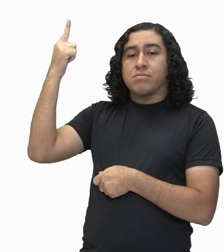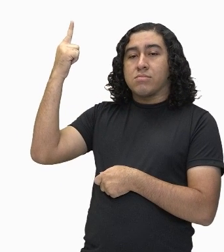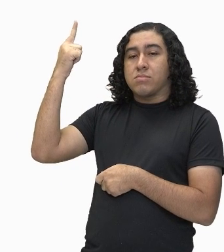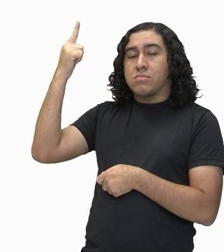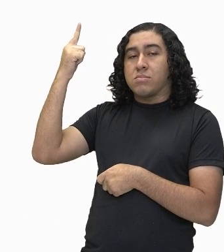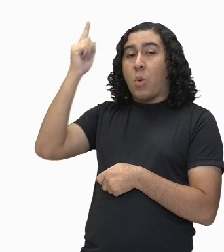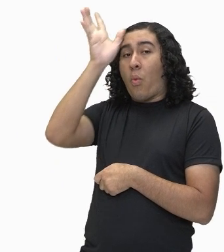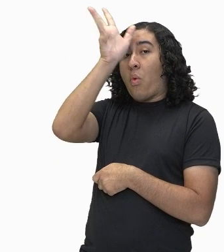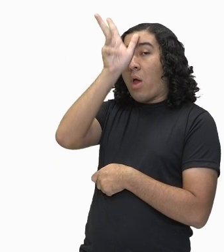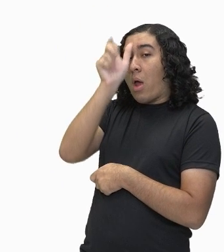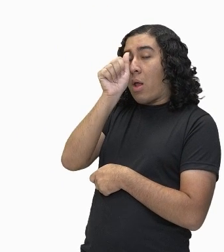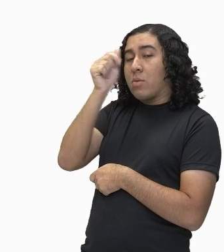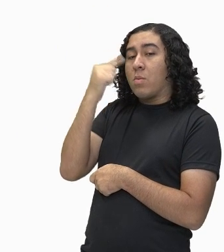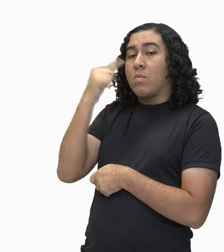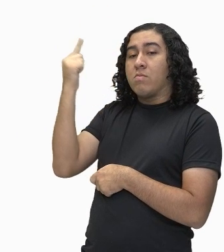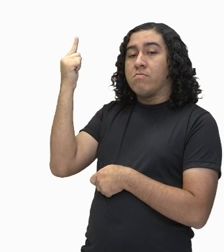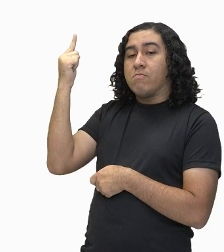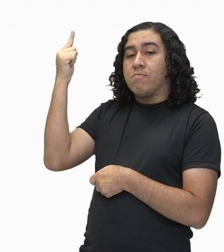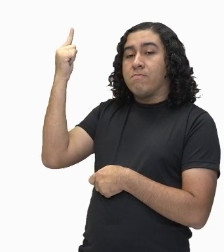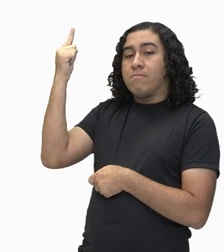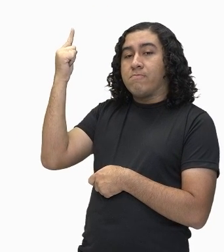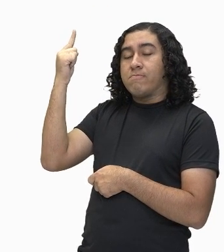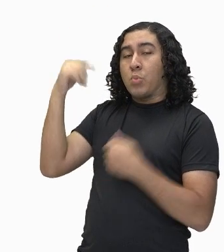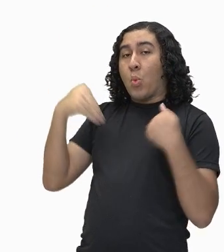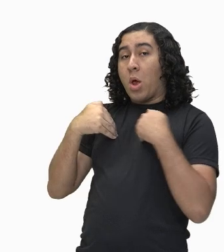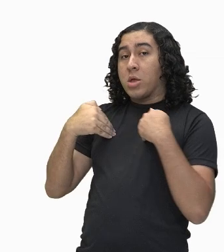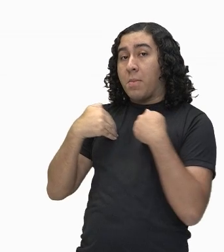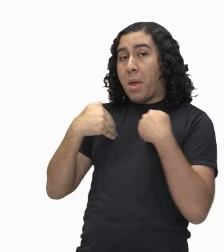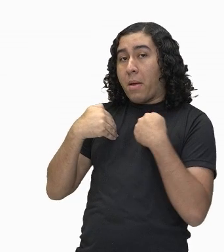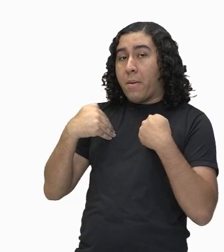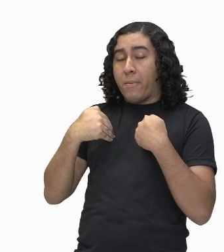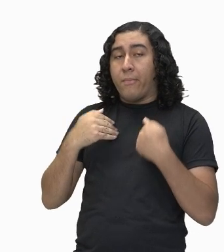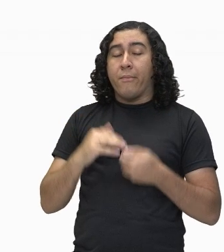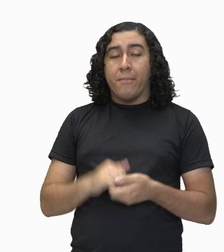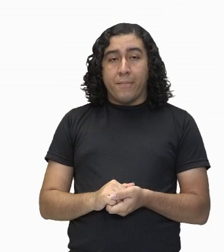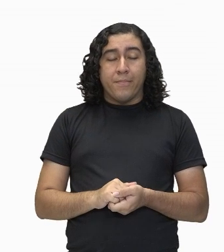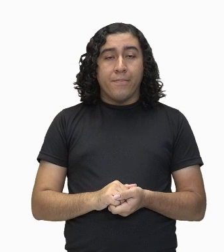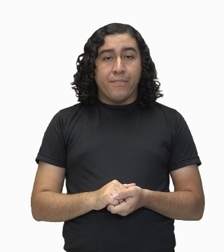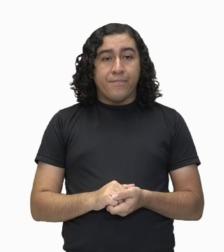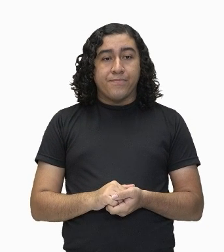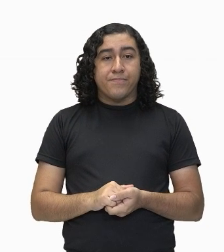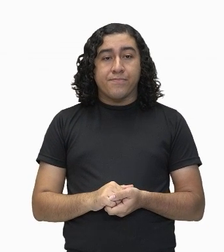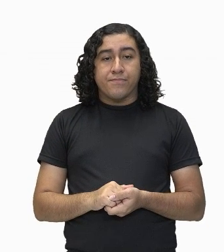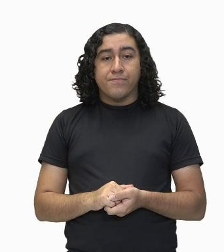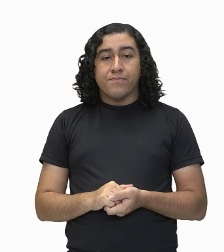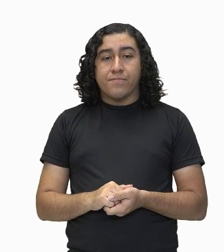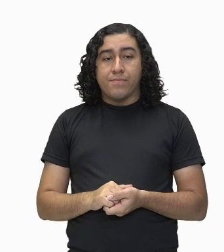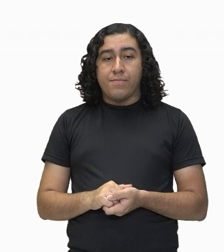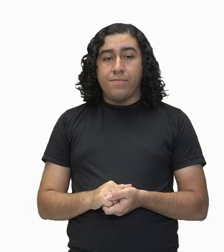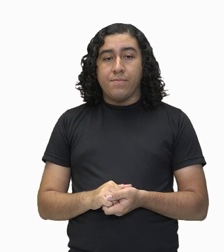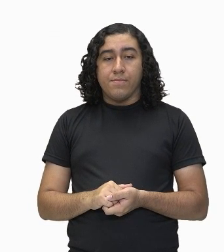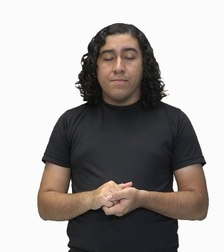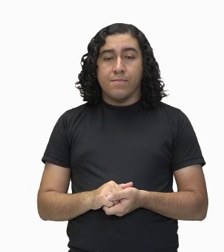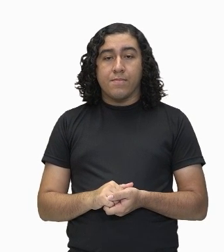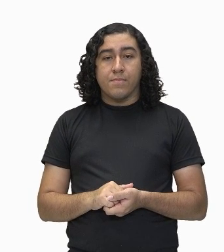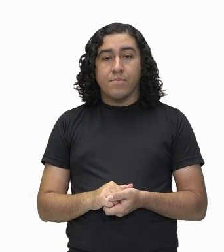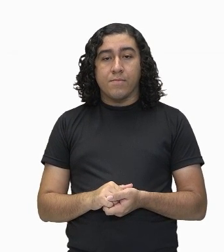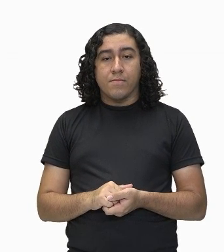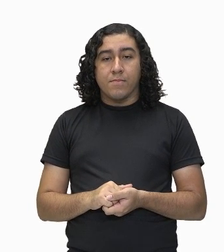objeto, né? Um ser da natureza. Um ser vivo da natureza.